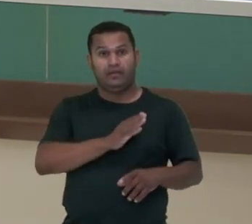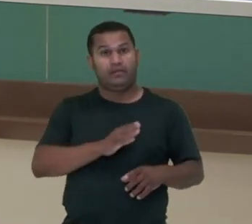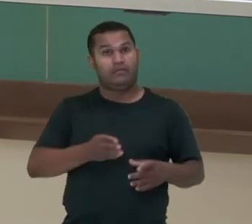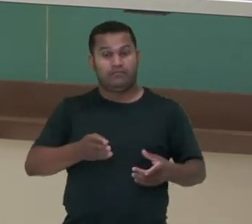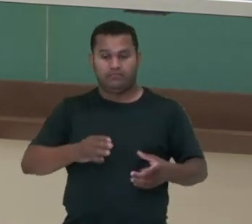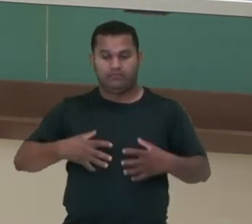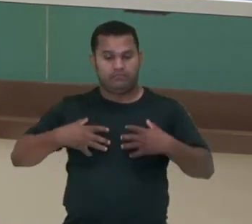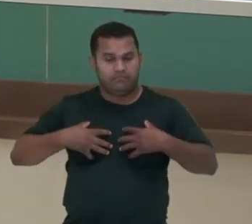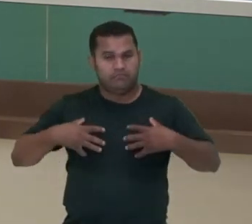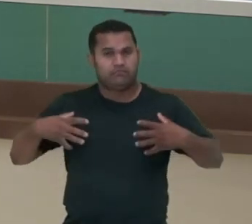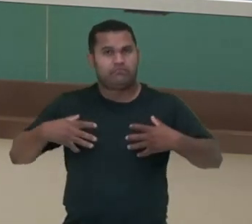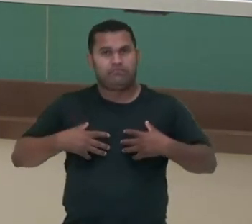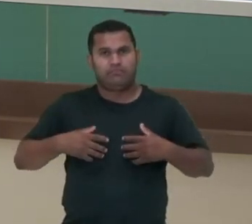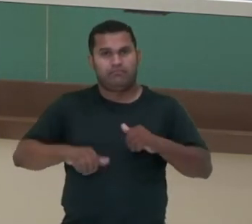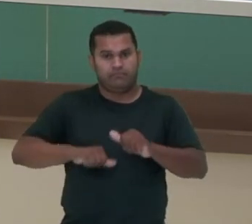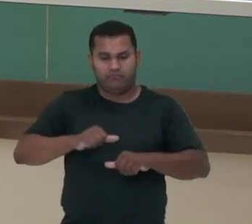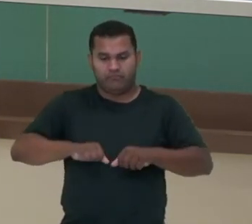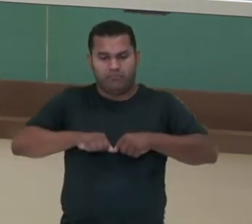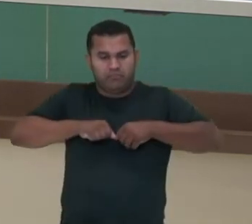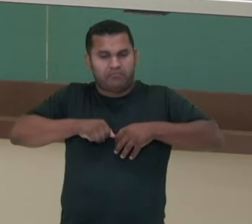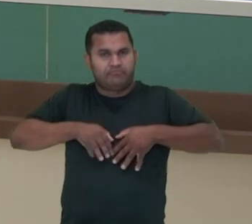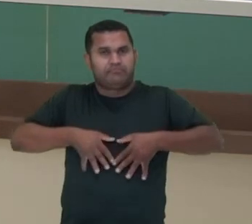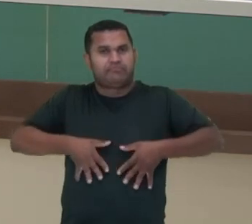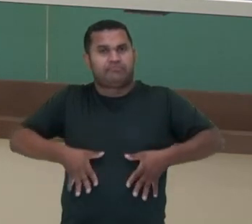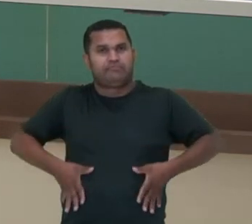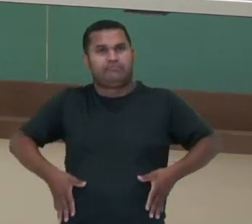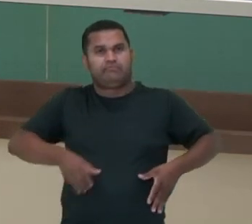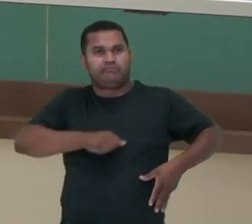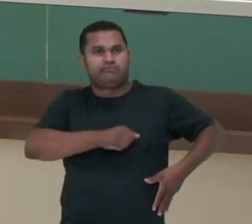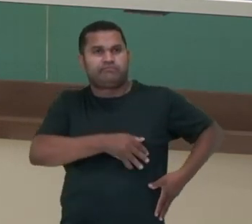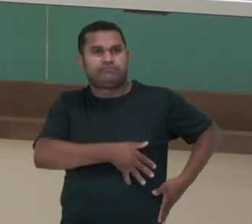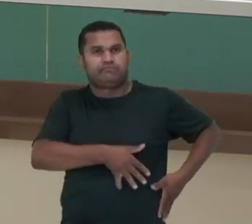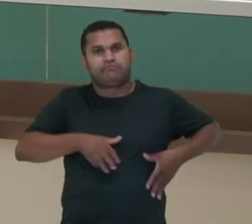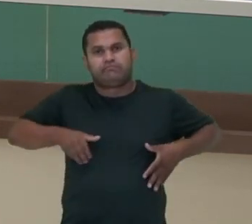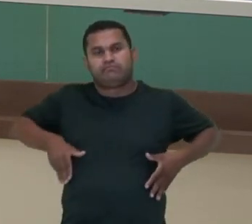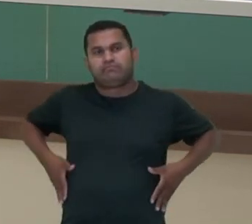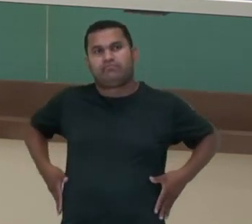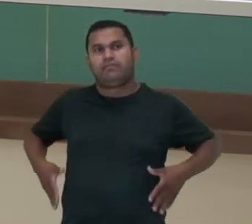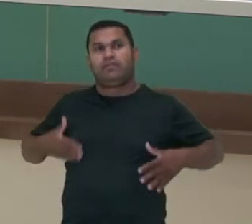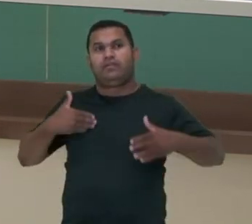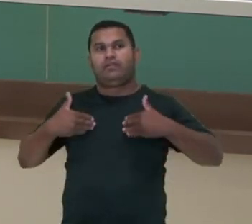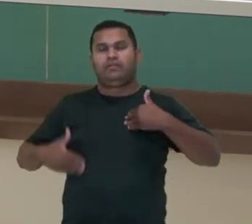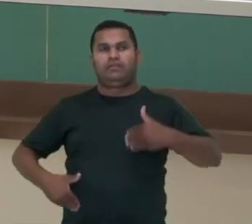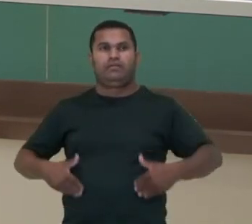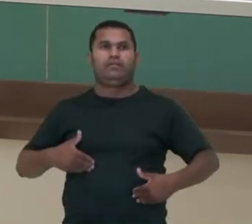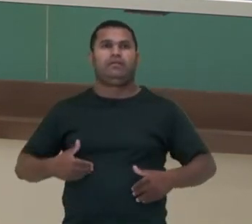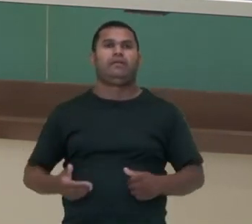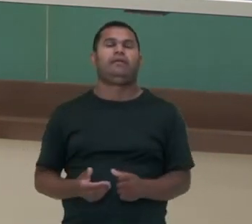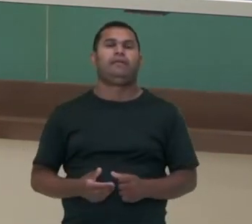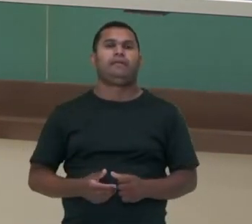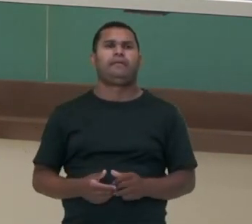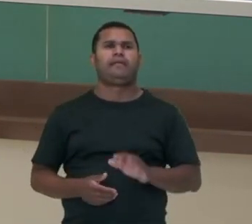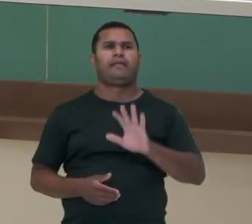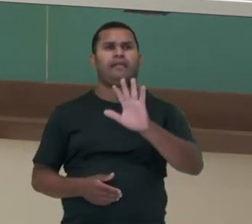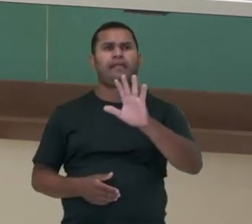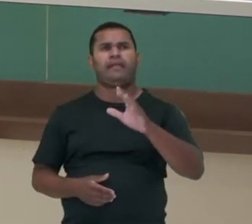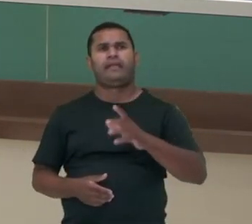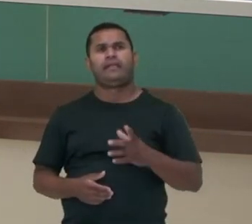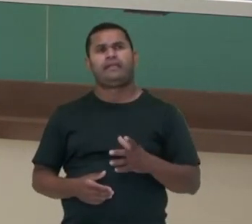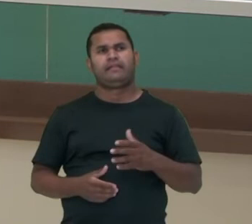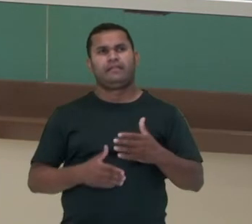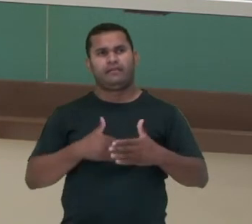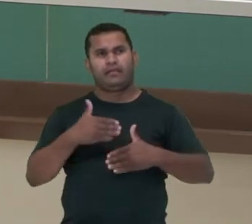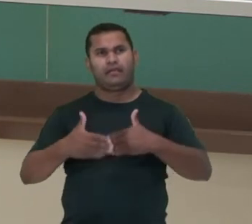ali supressores do tumor é que acontece a ação ali. Esse processo de metilação silencia esse gene supressor